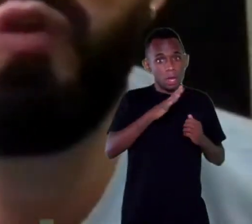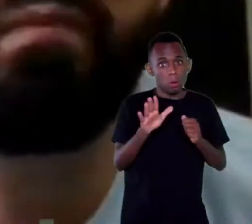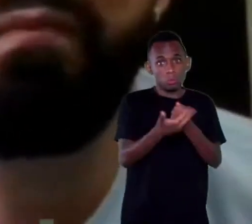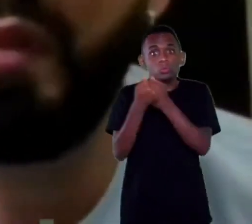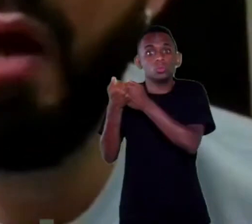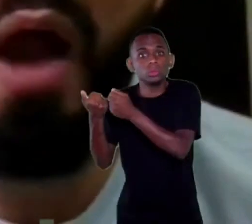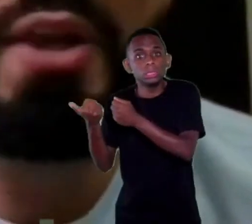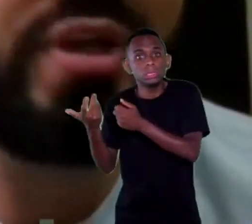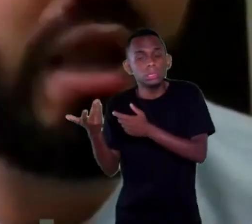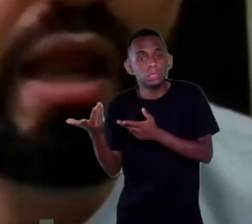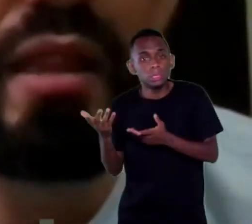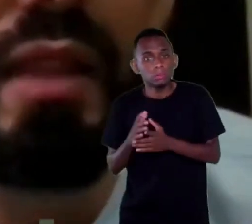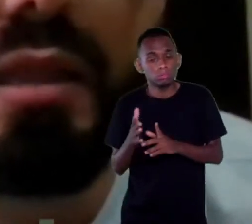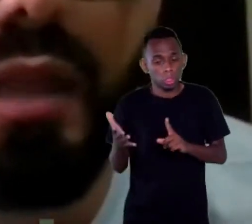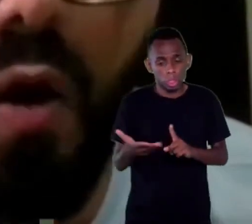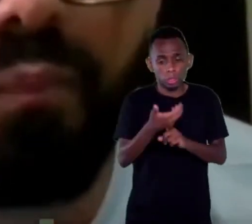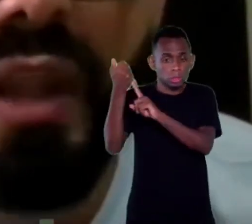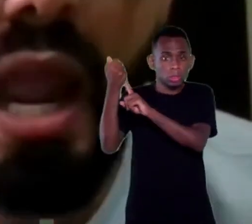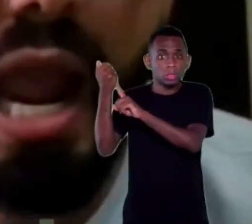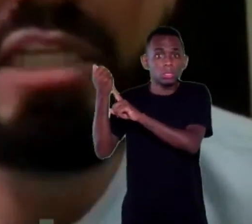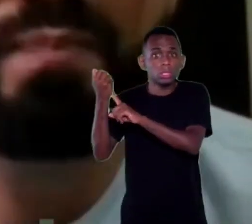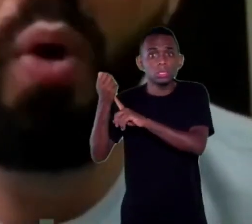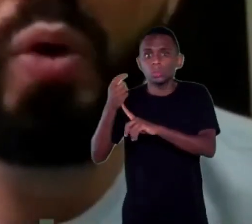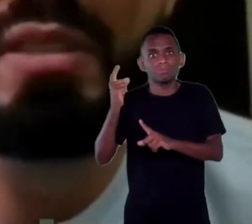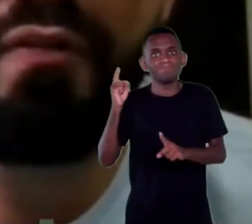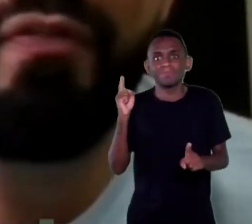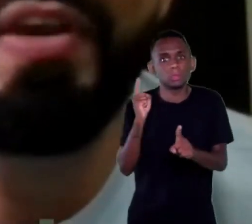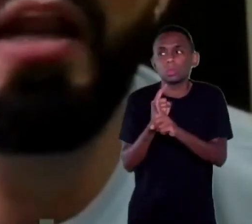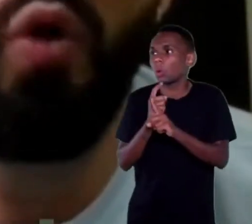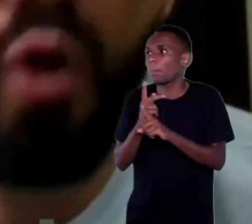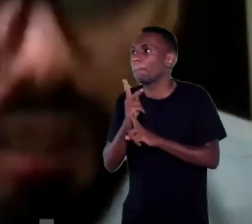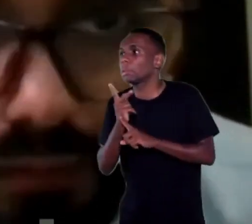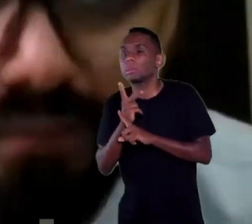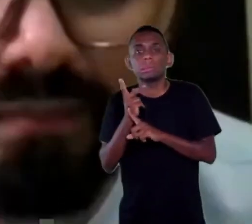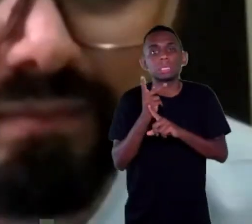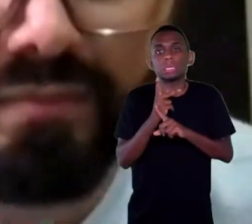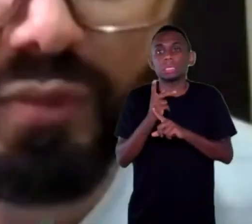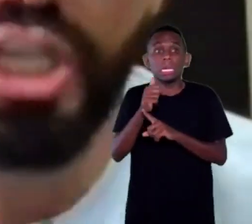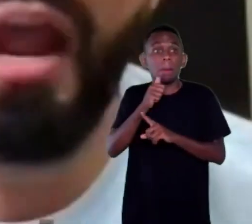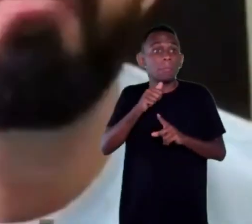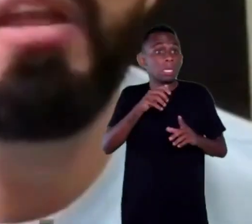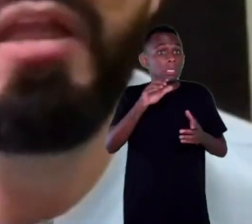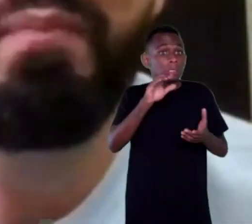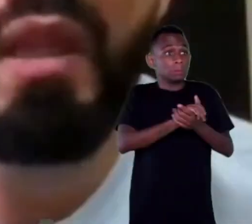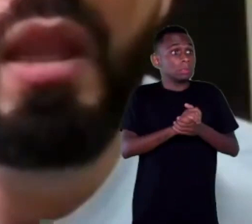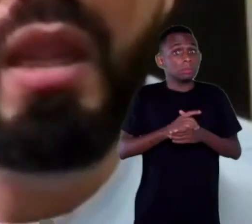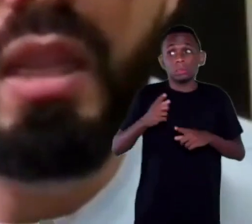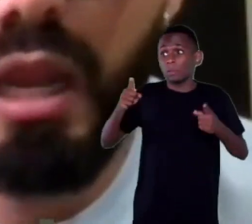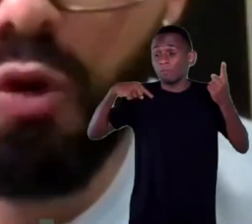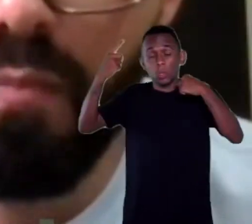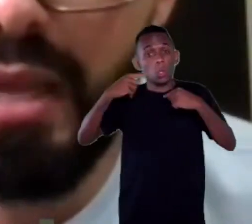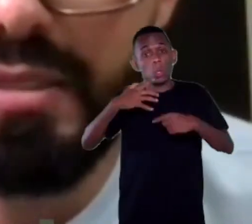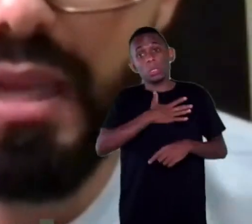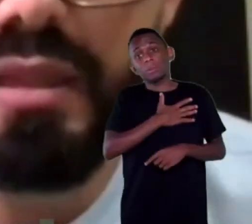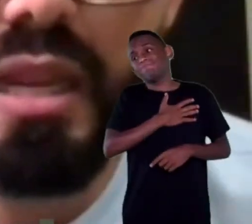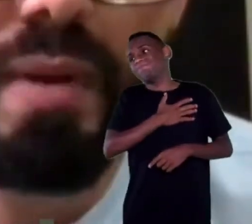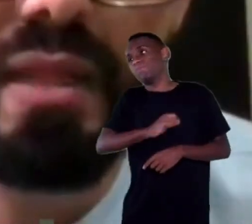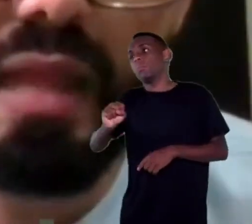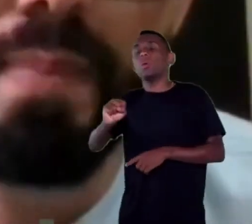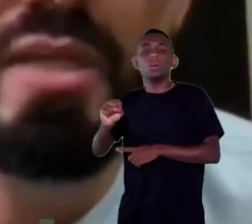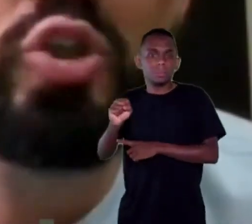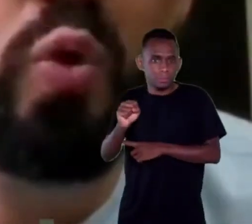ela não acha ela até então, a esposa fica louca, tira a vida, e ele